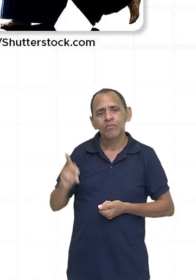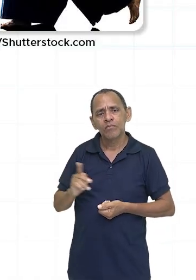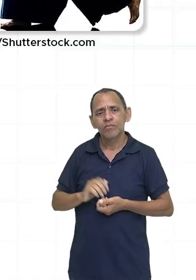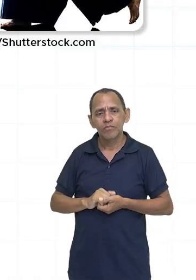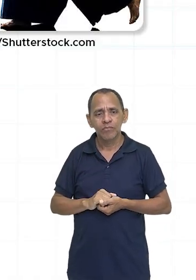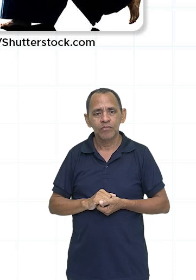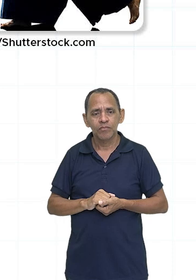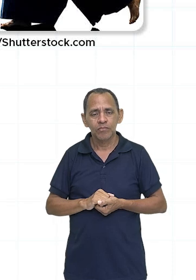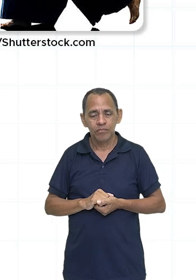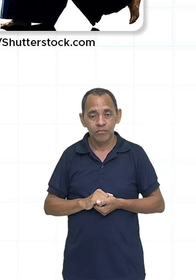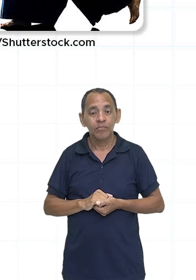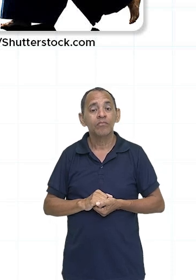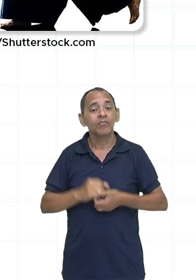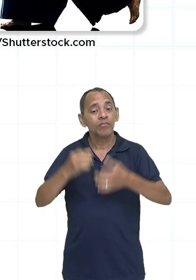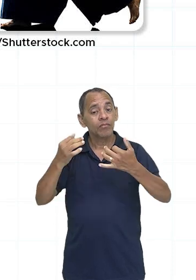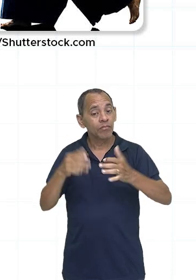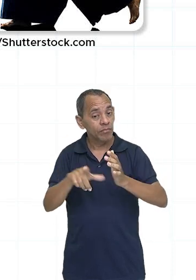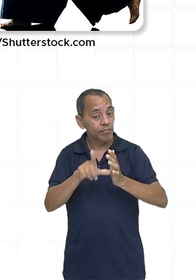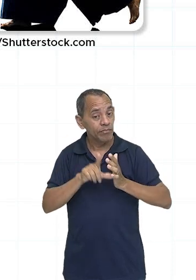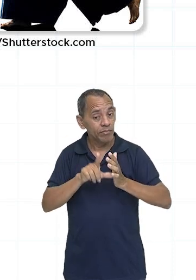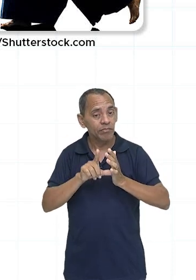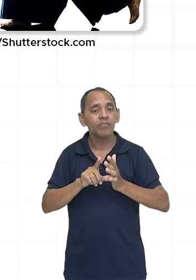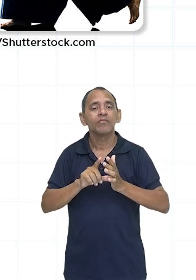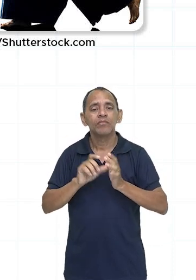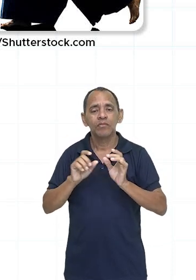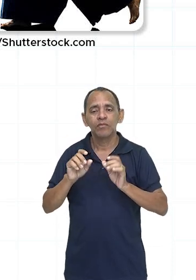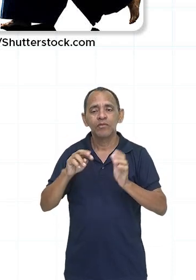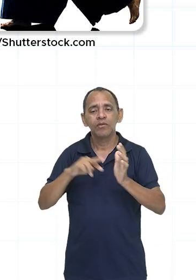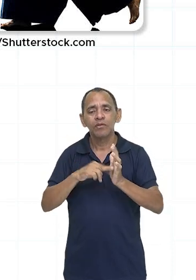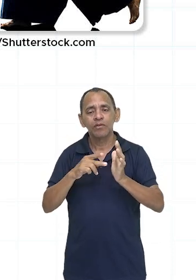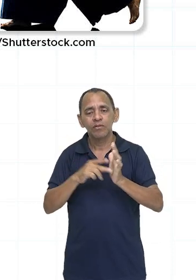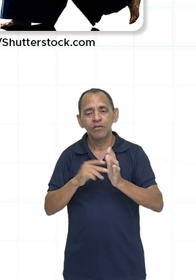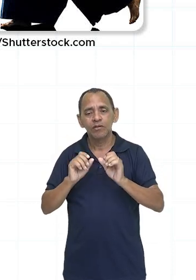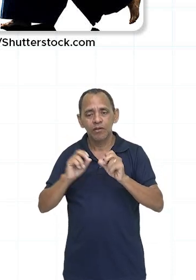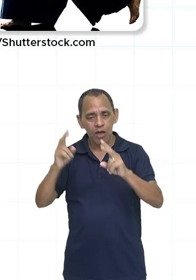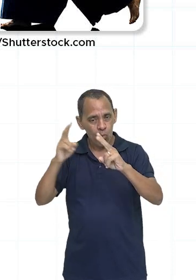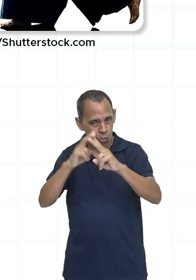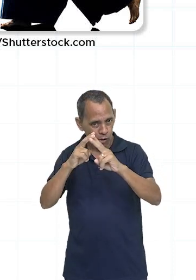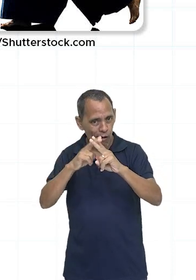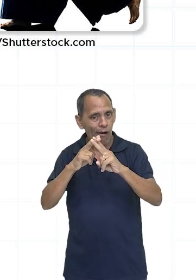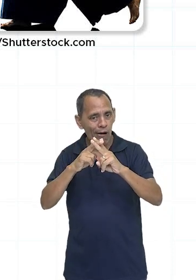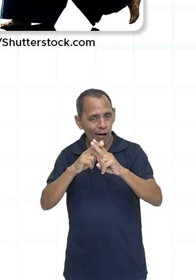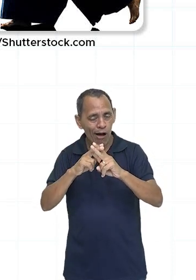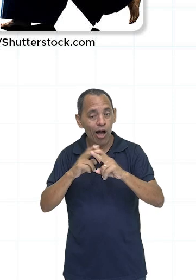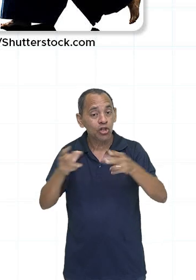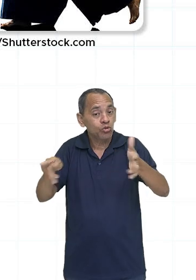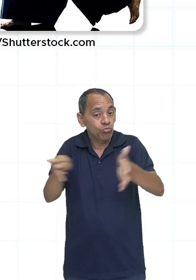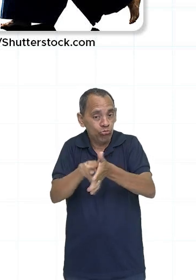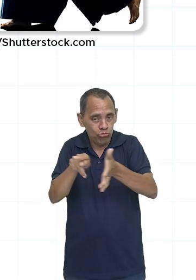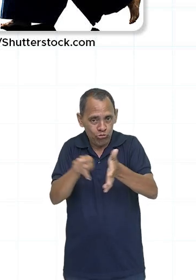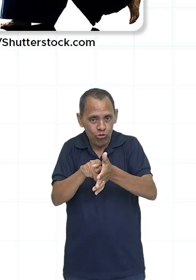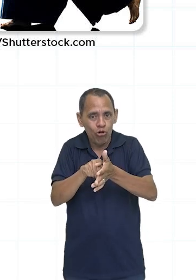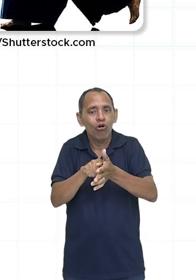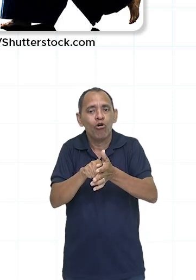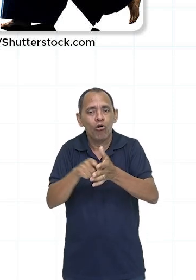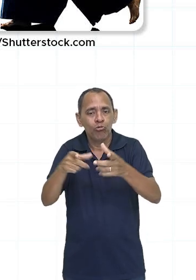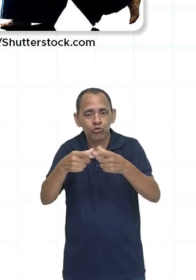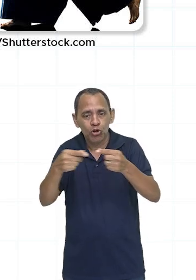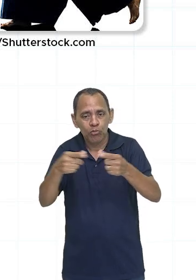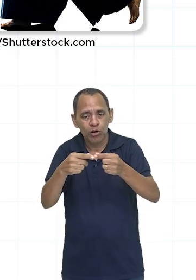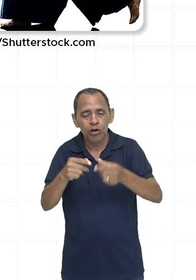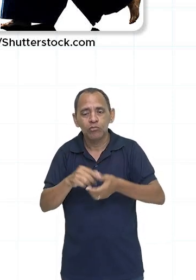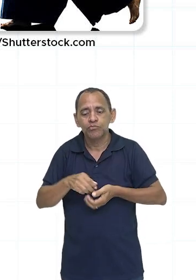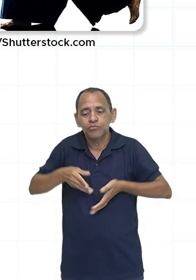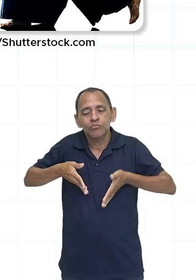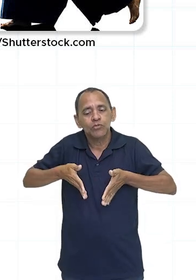bem, como eu falei para vocês, o Kendo ele é uma arte marcial japonesa que significa caminho